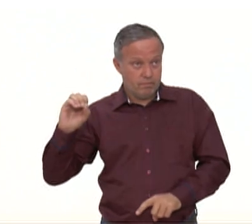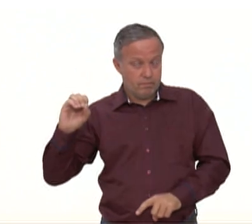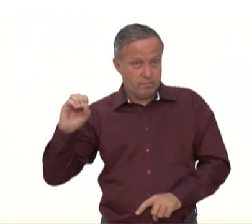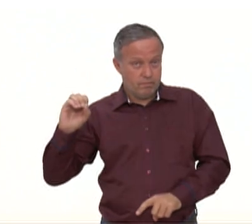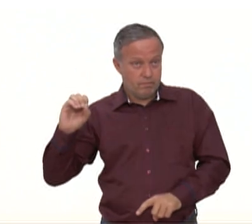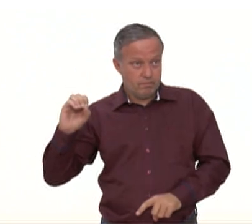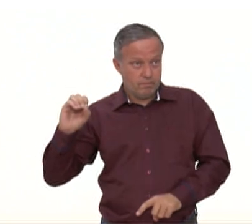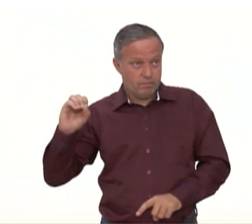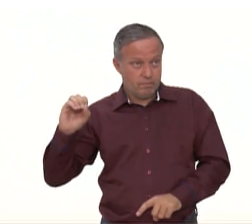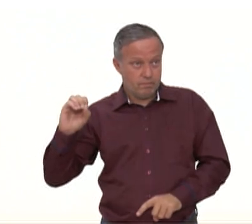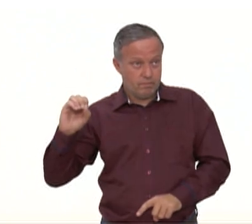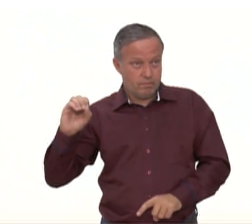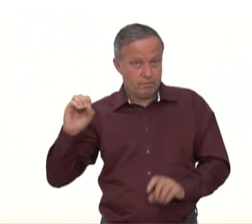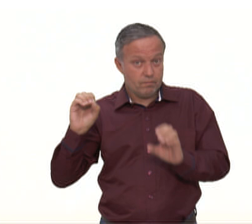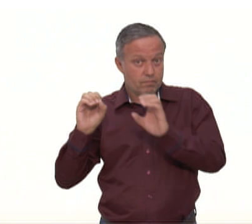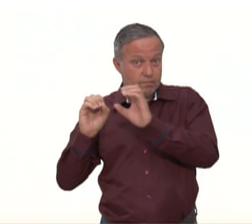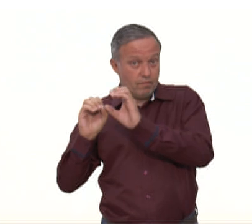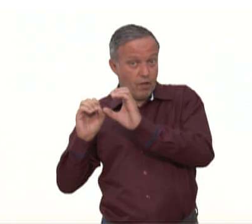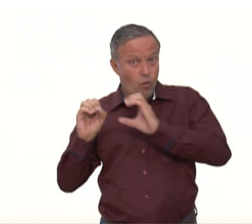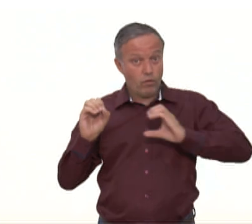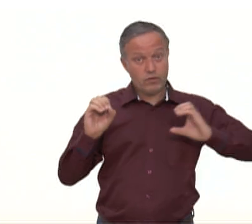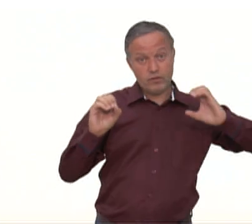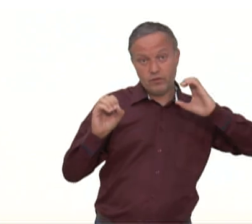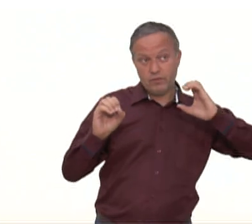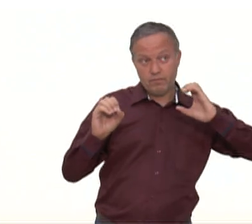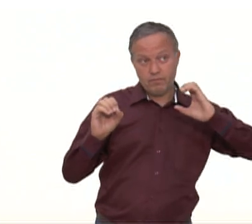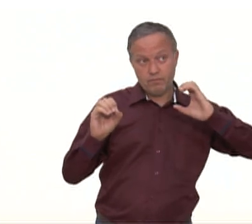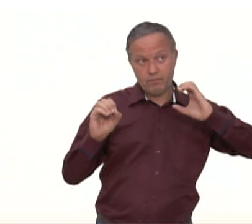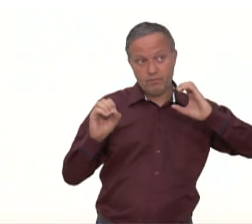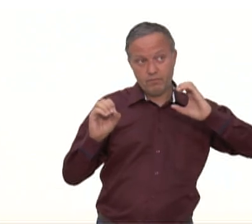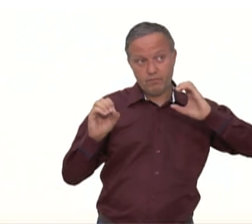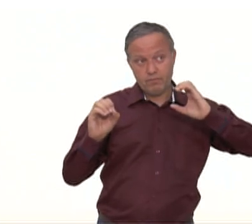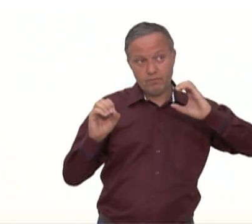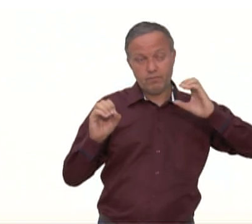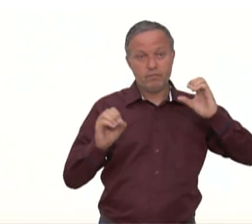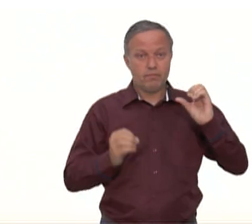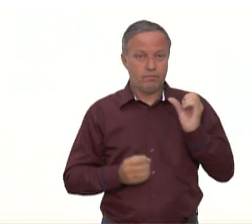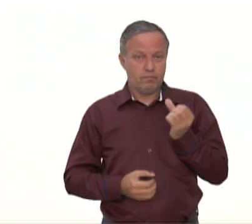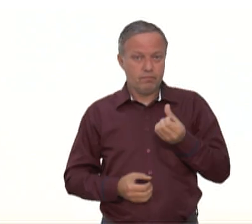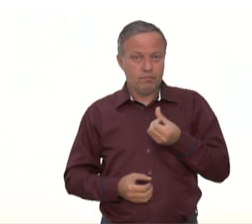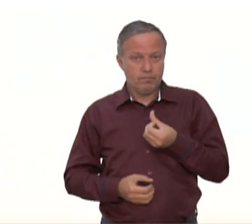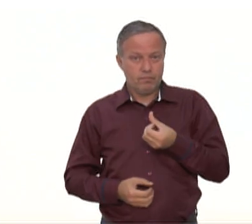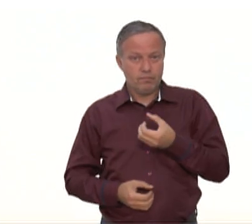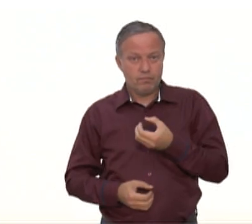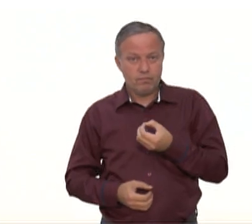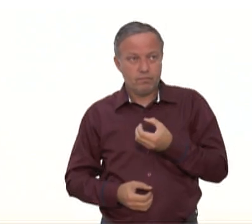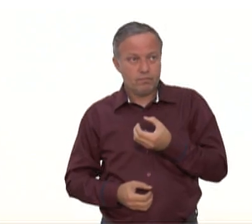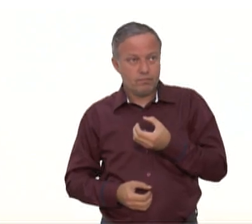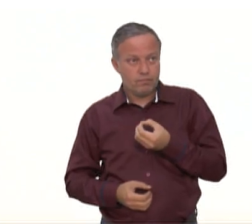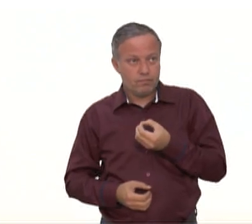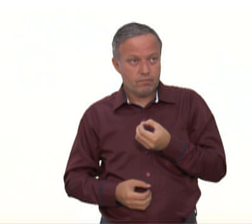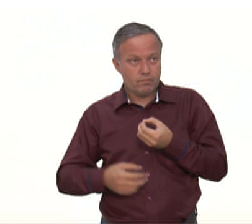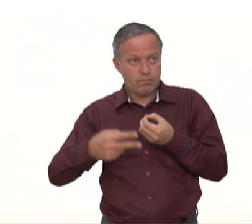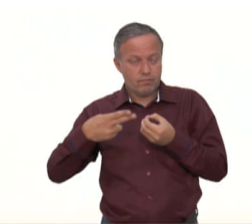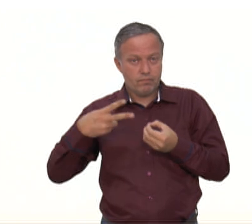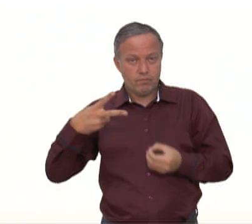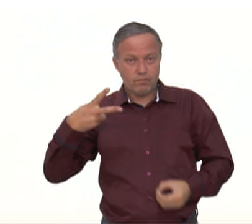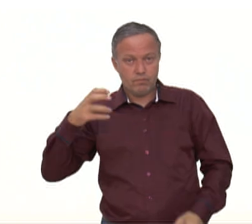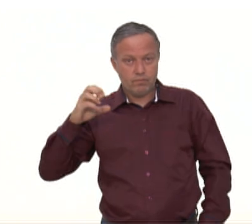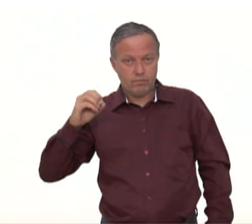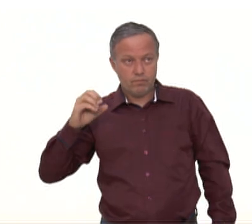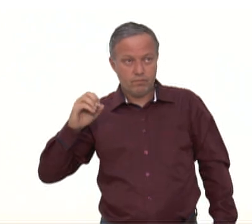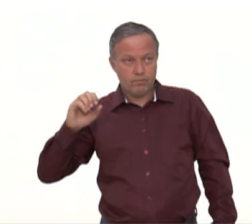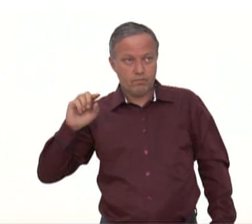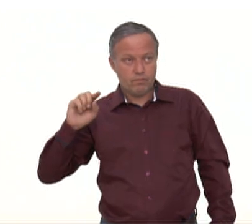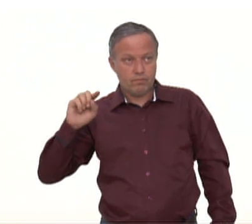só deslocar o C para a parte final do cálculo ali, vamos ter 2000C, que é igual a 600. O 2000 que está